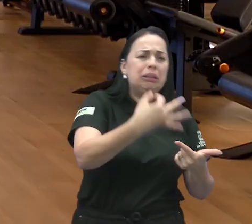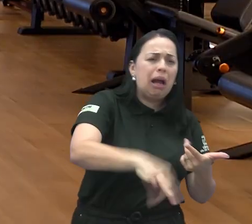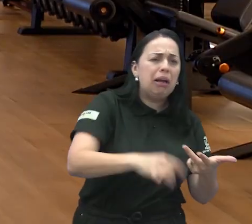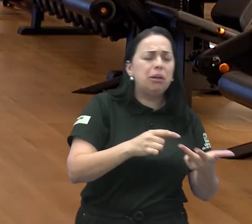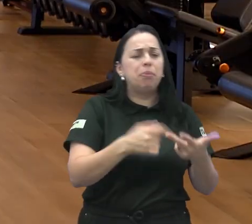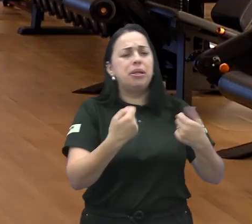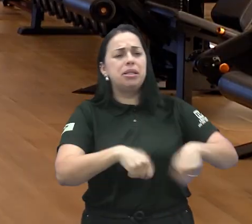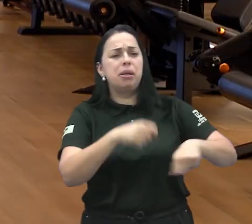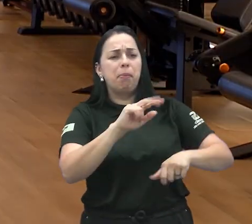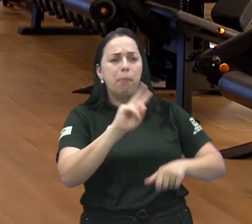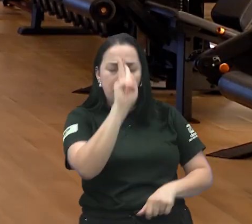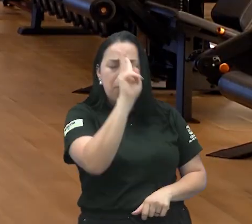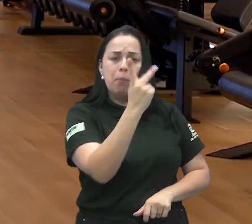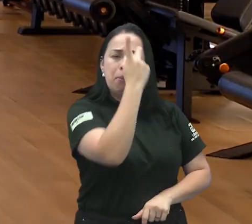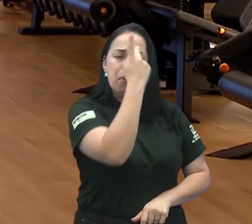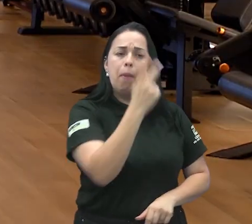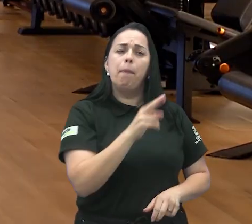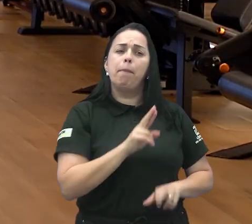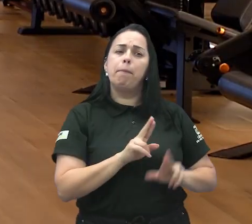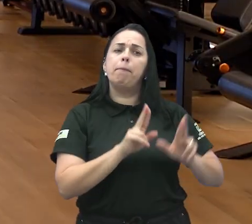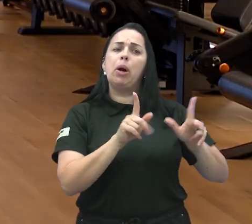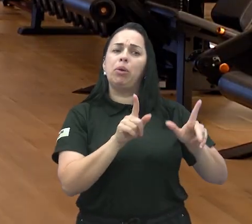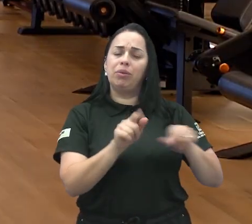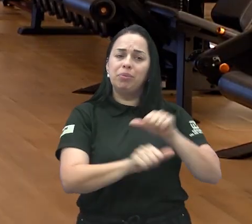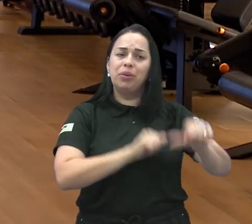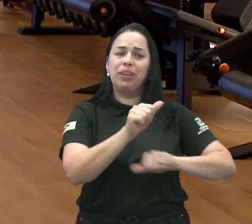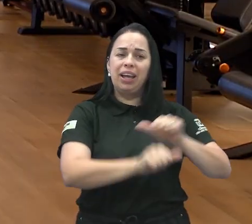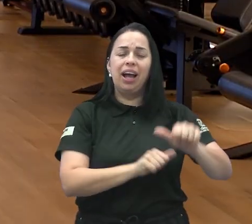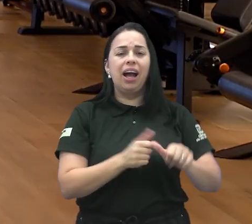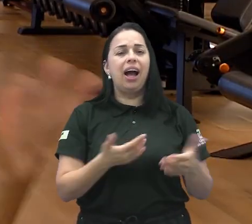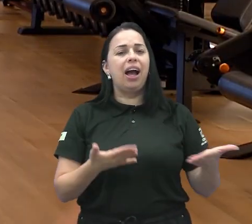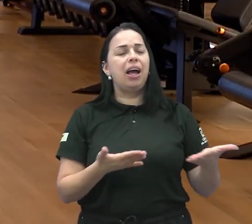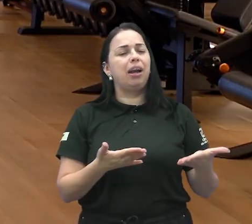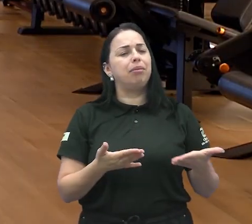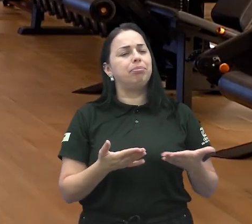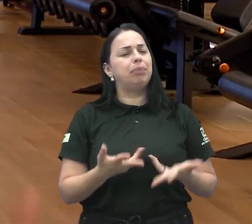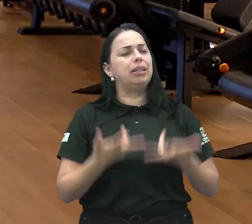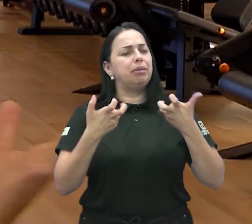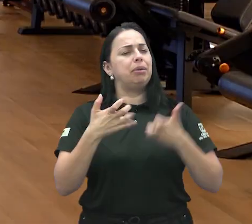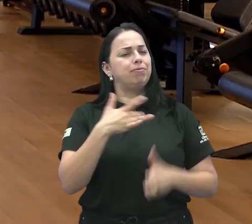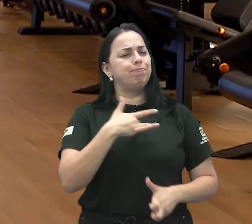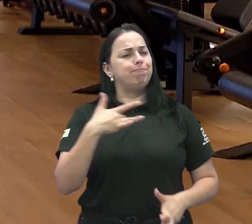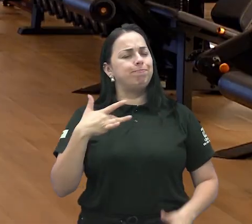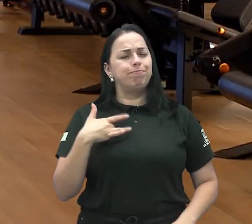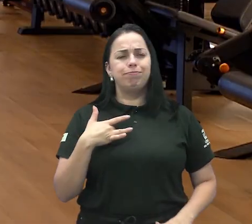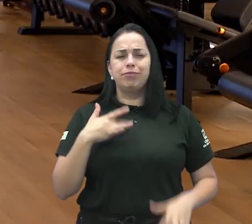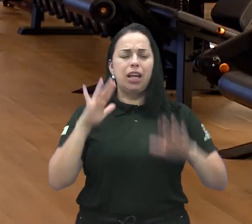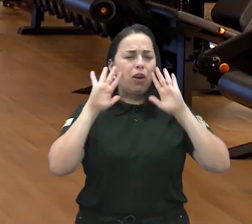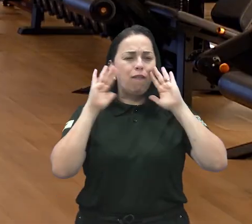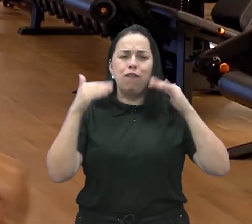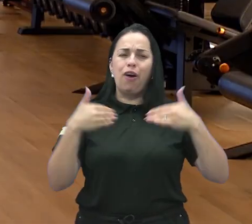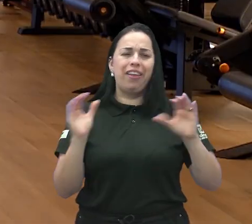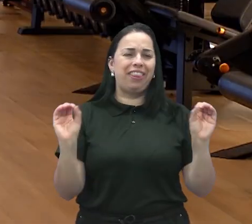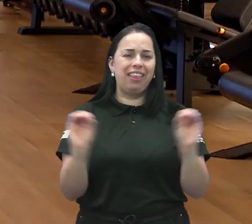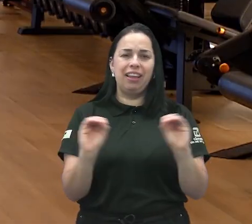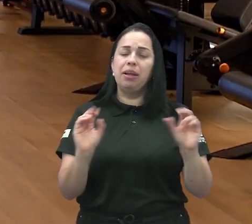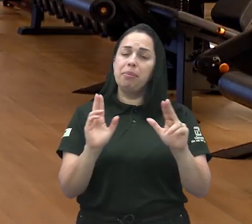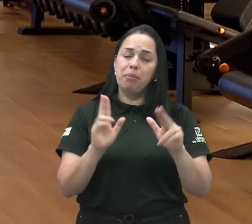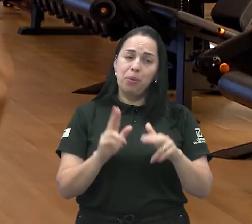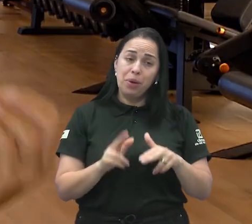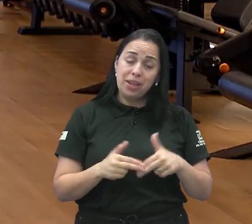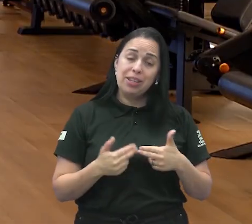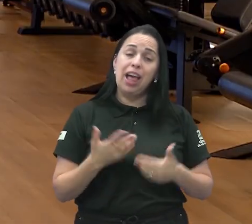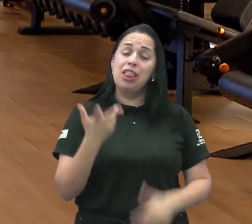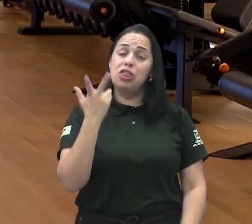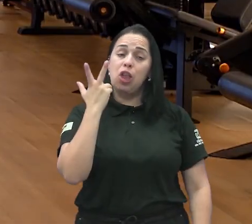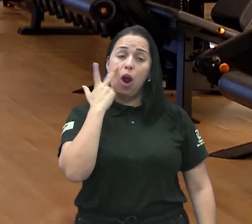suas rotinas e normalmente elas percebem, que a saúde foi um ponto que elas não deram tanta atenção. Então é muito normal quem